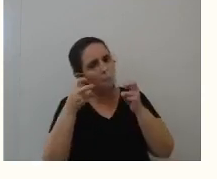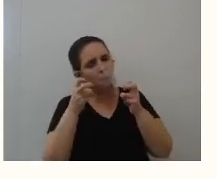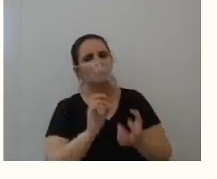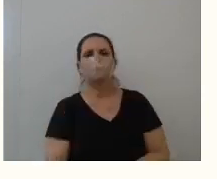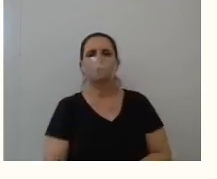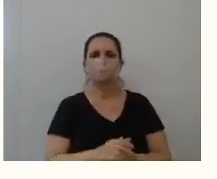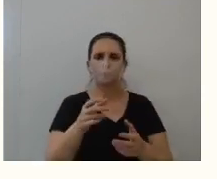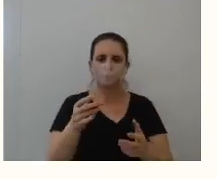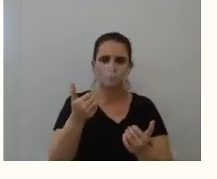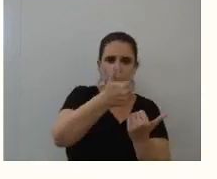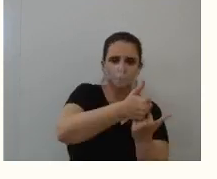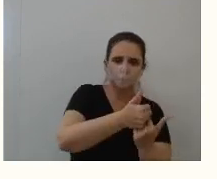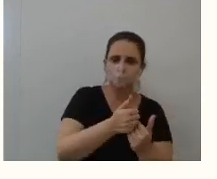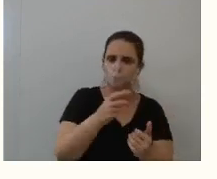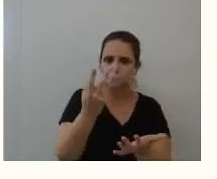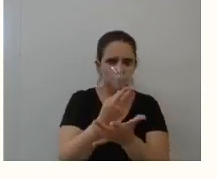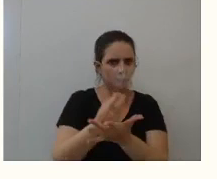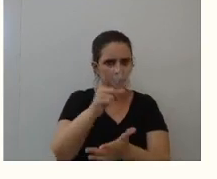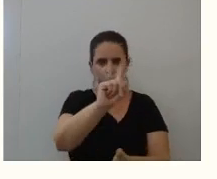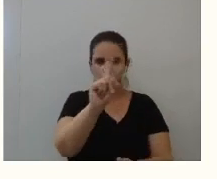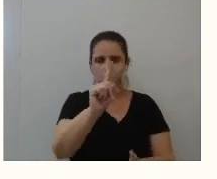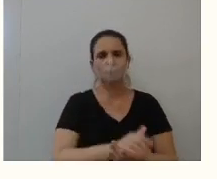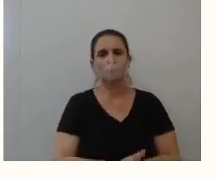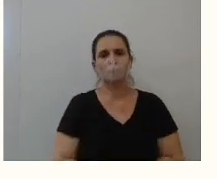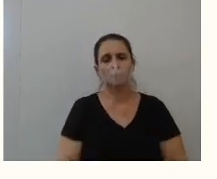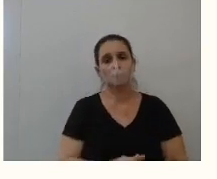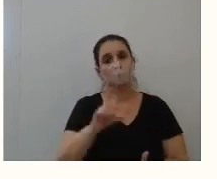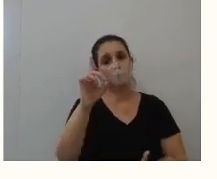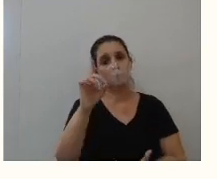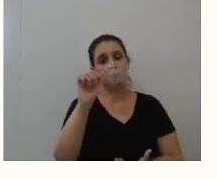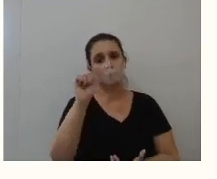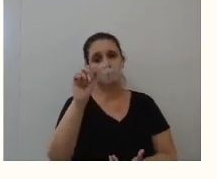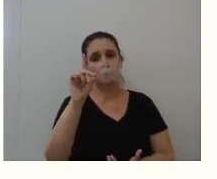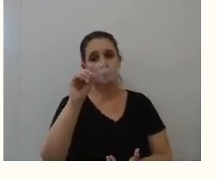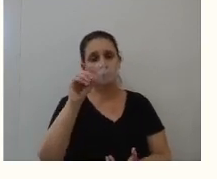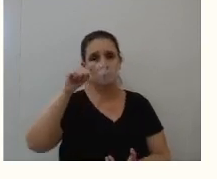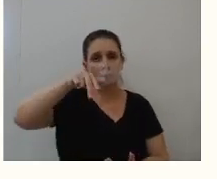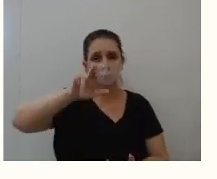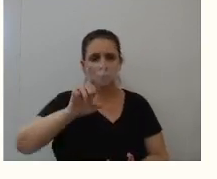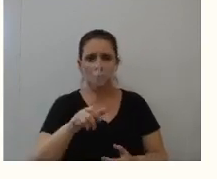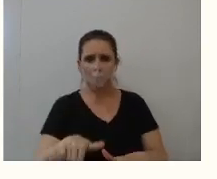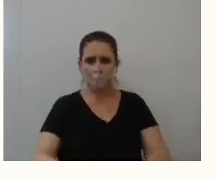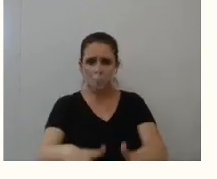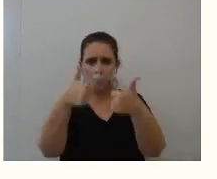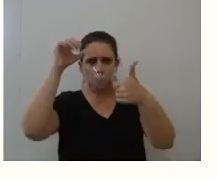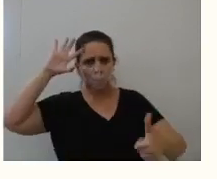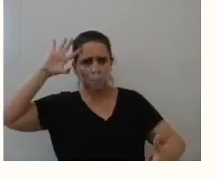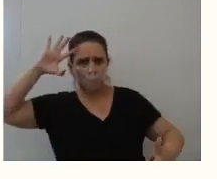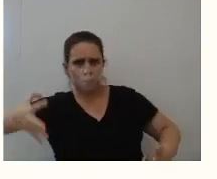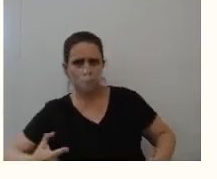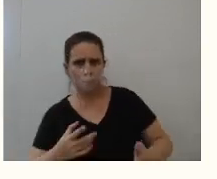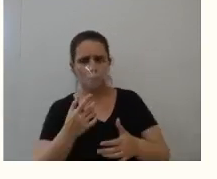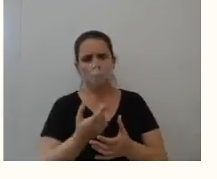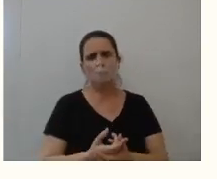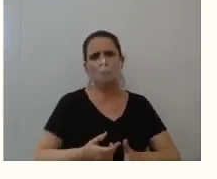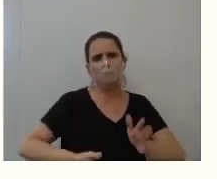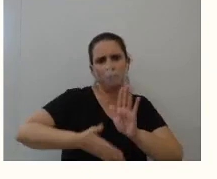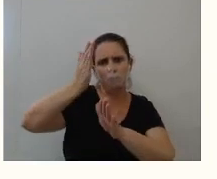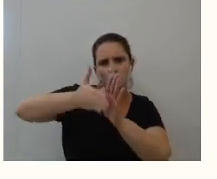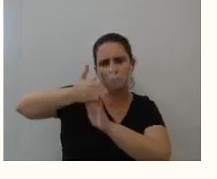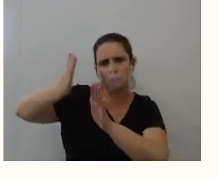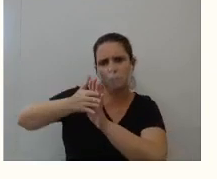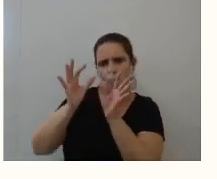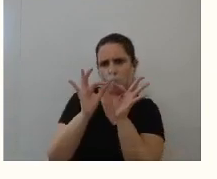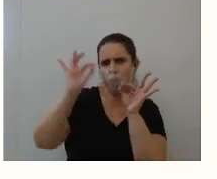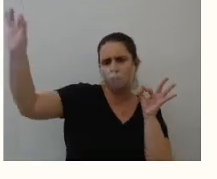gente substitui, não tem como a gente errar. Dado que não fosse a melhor solução para o caso, viajaria para